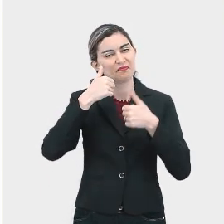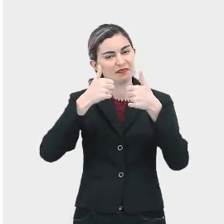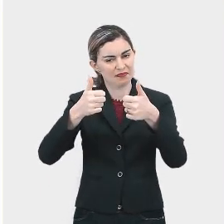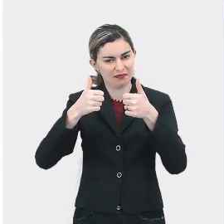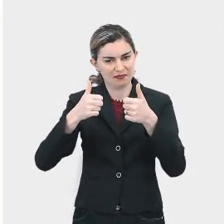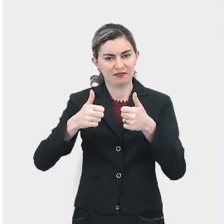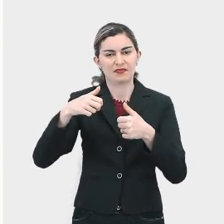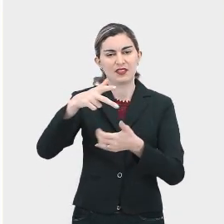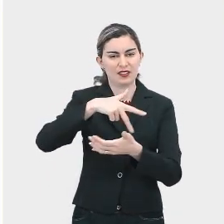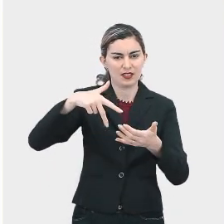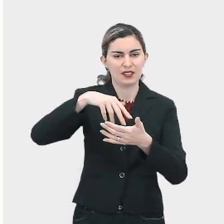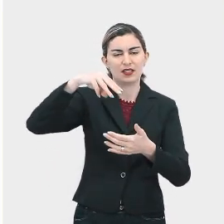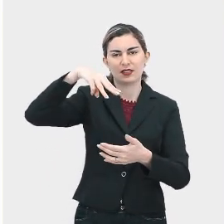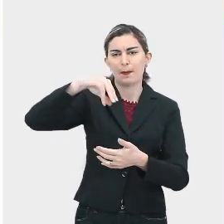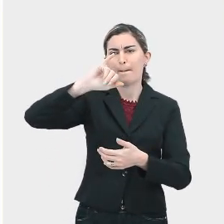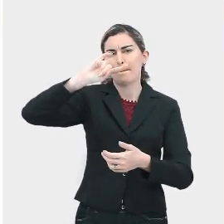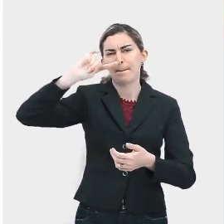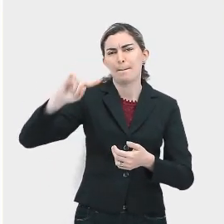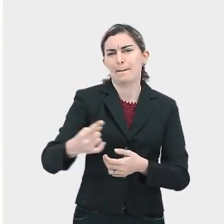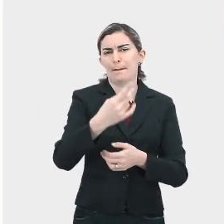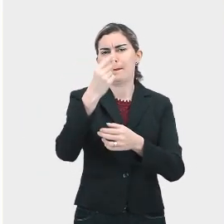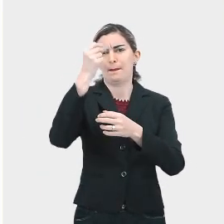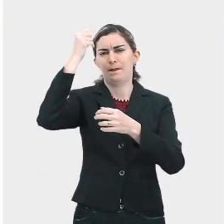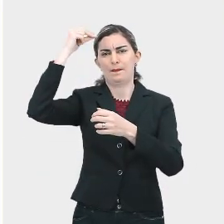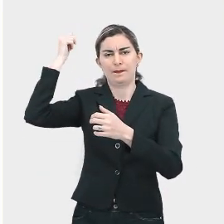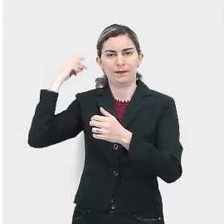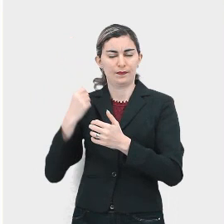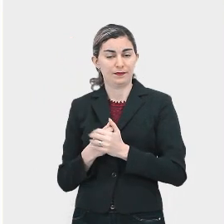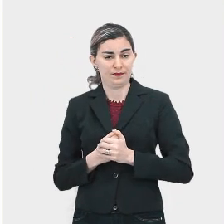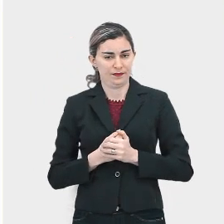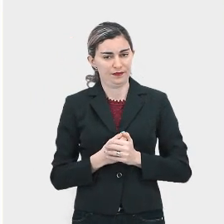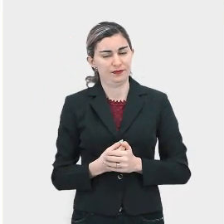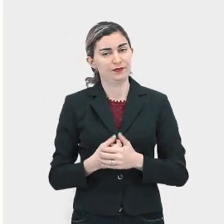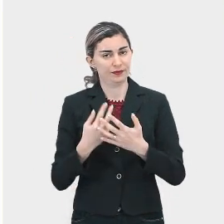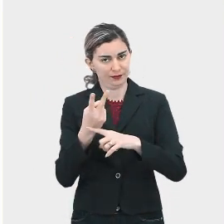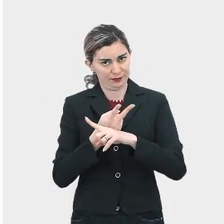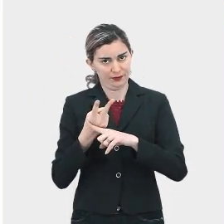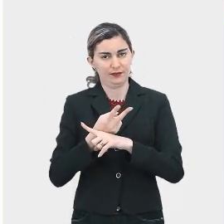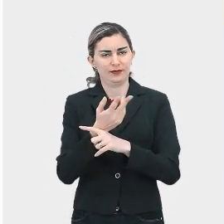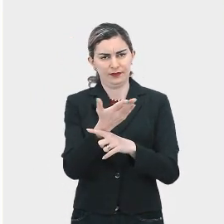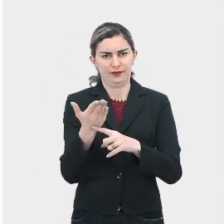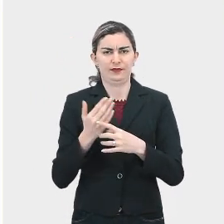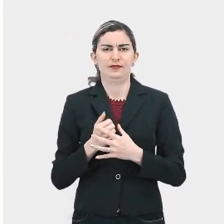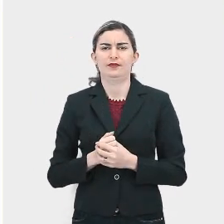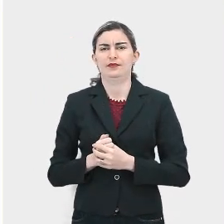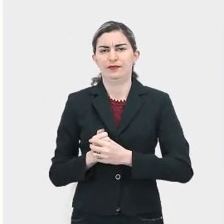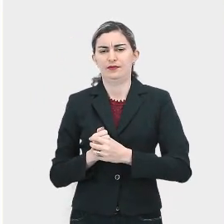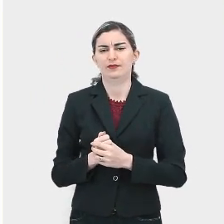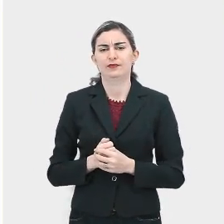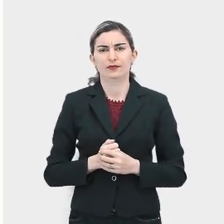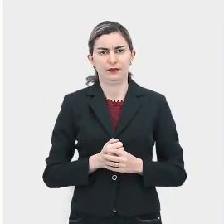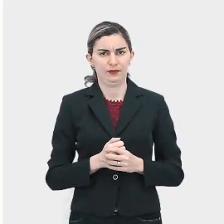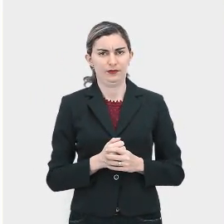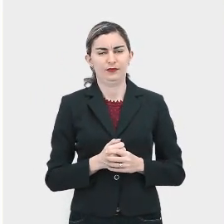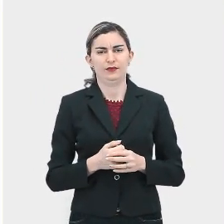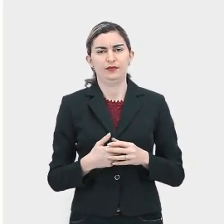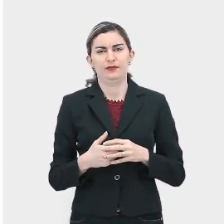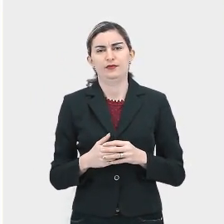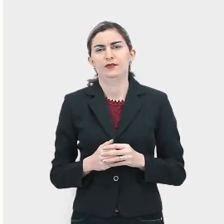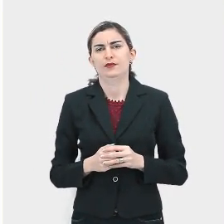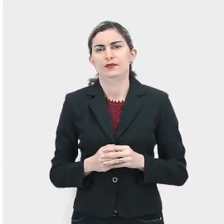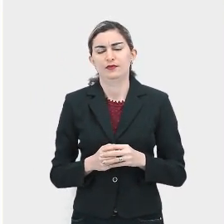Muito bem. Danças milenares. Procura aí.